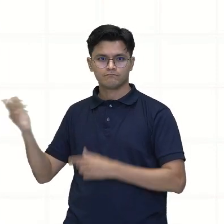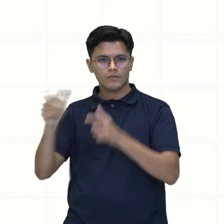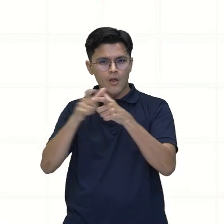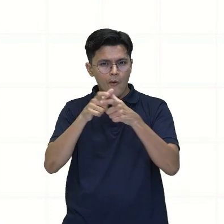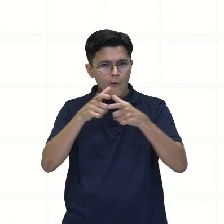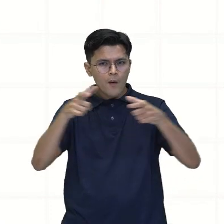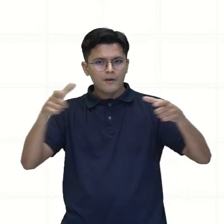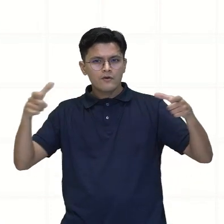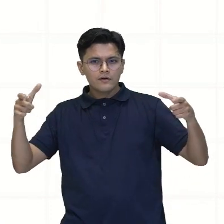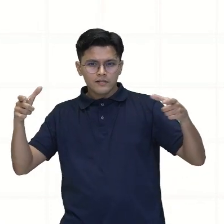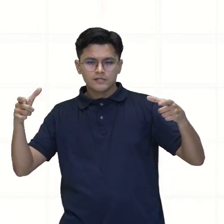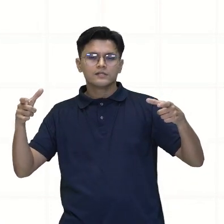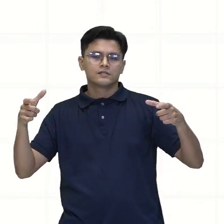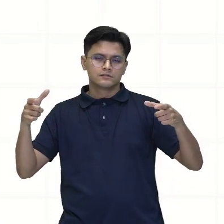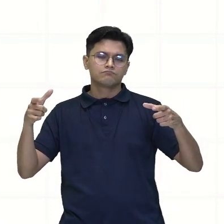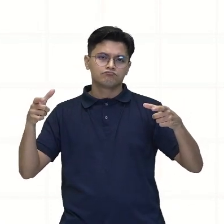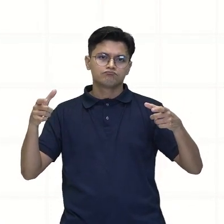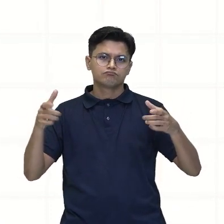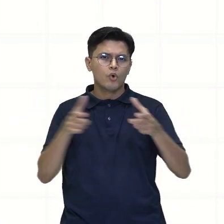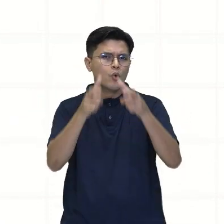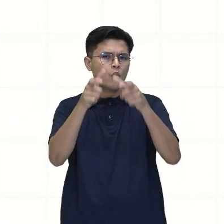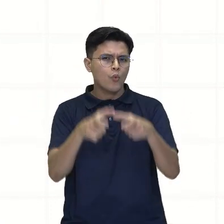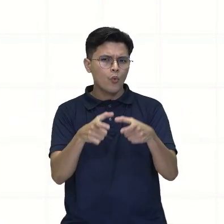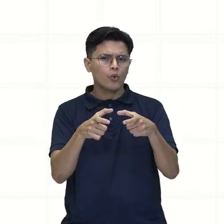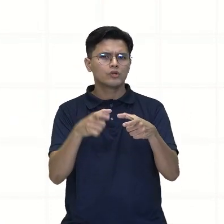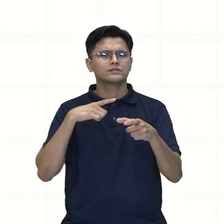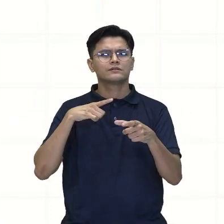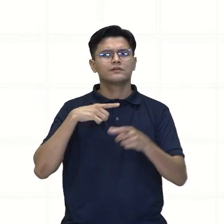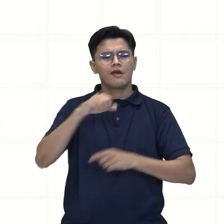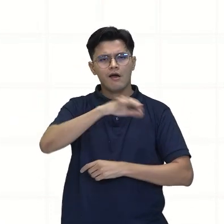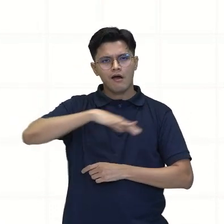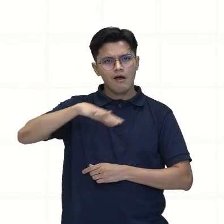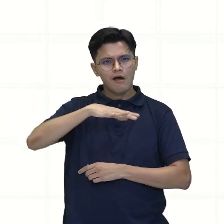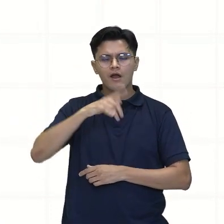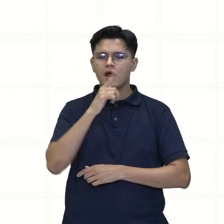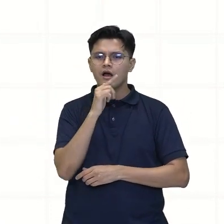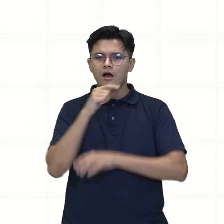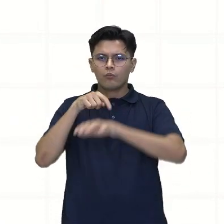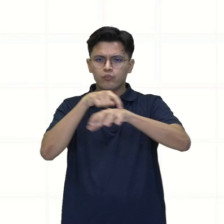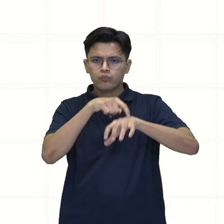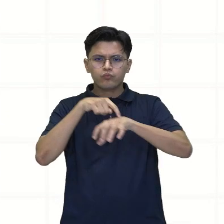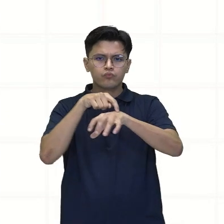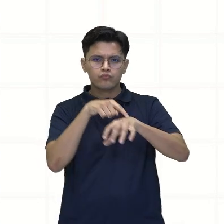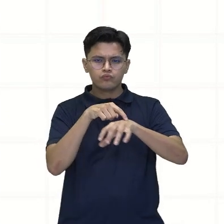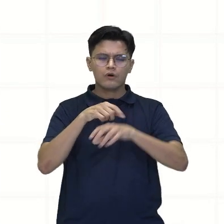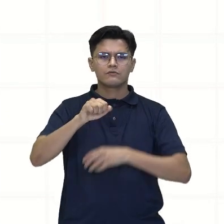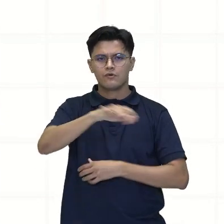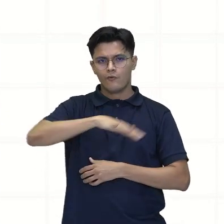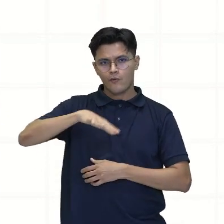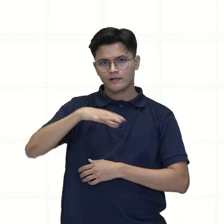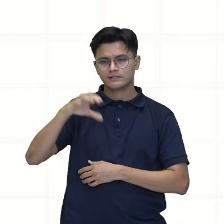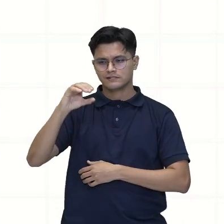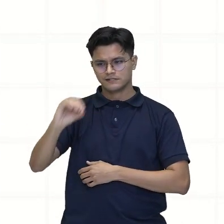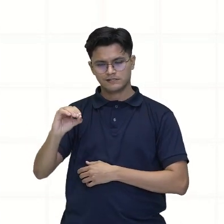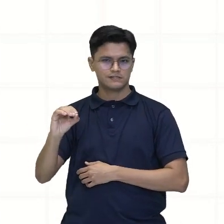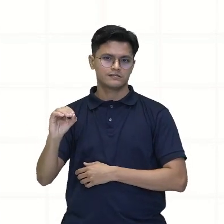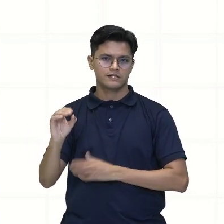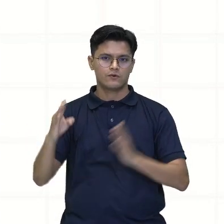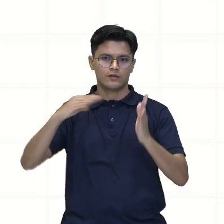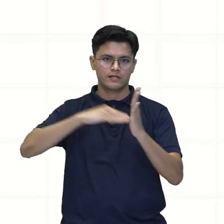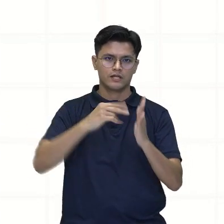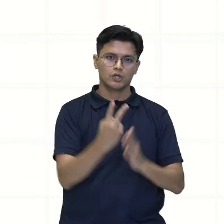desses estabelecimentos, eles têm a área irrigada que estão ali, que são áreas entre 0 a